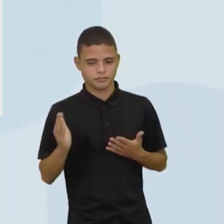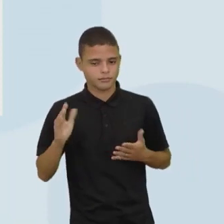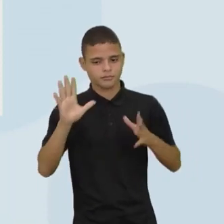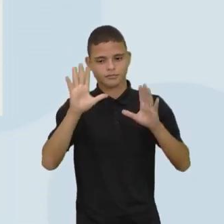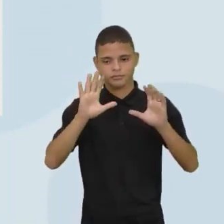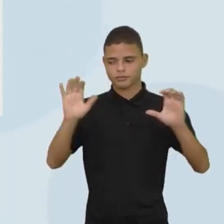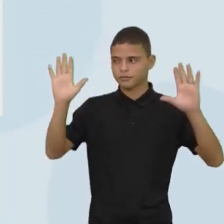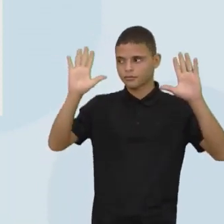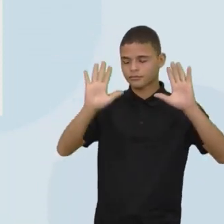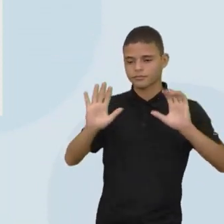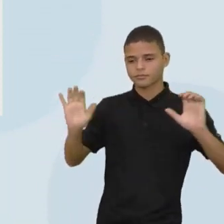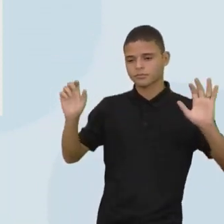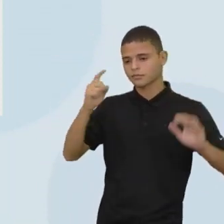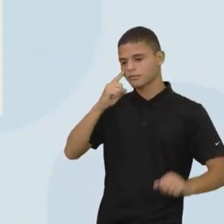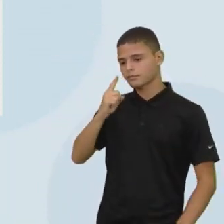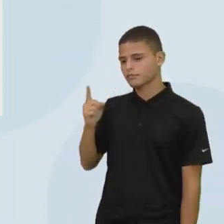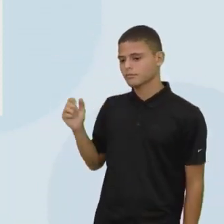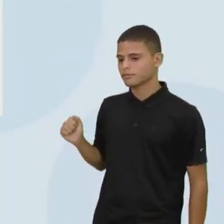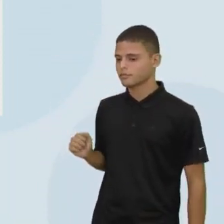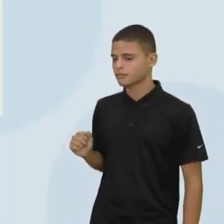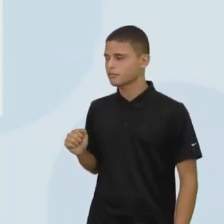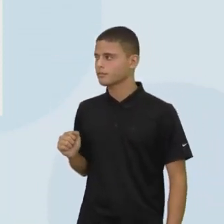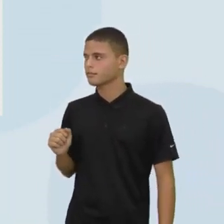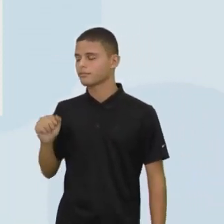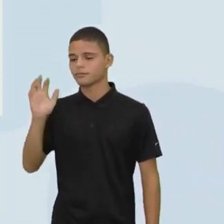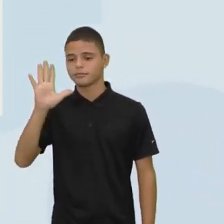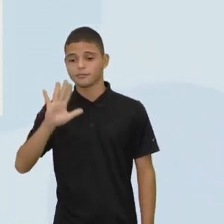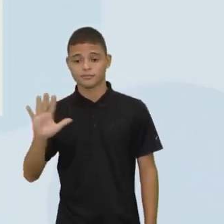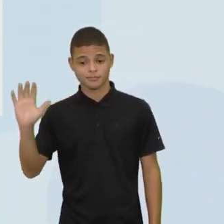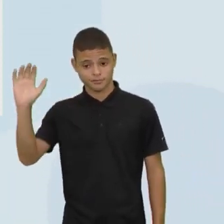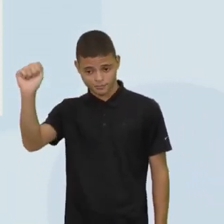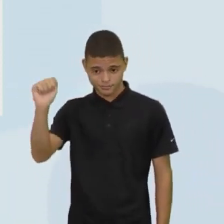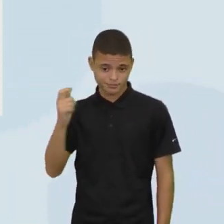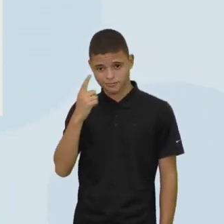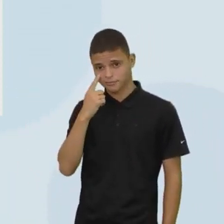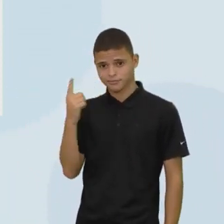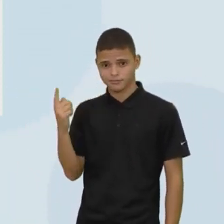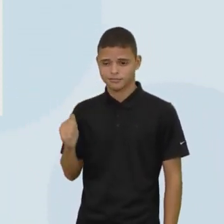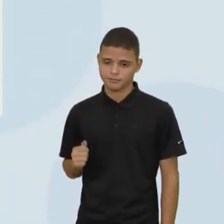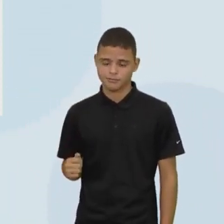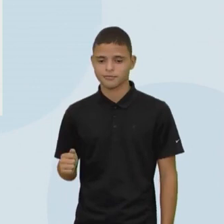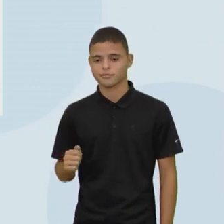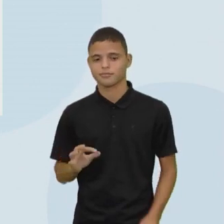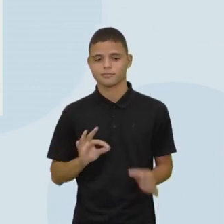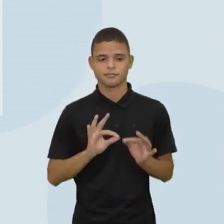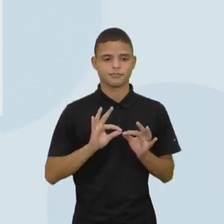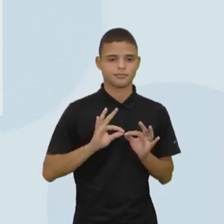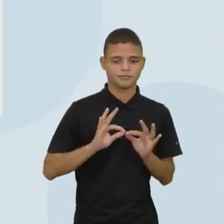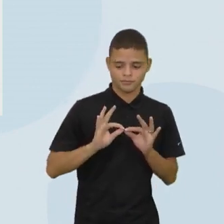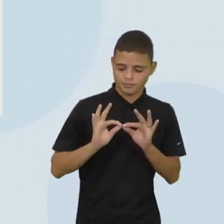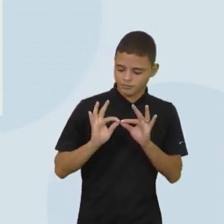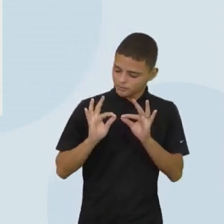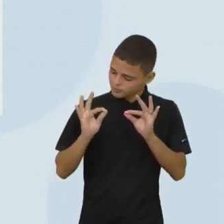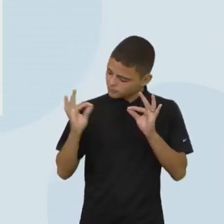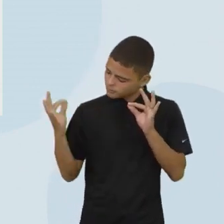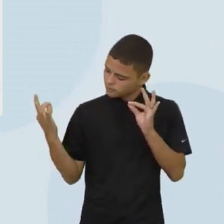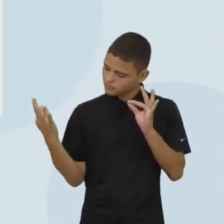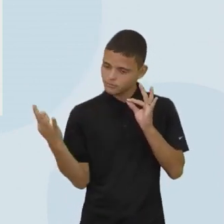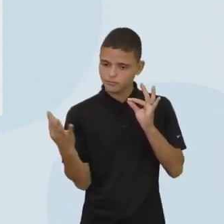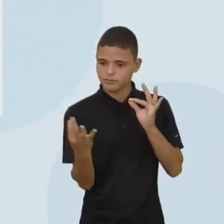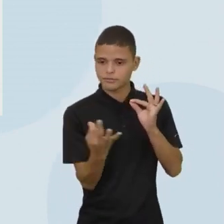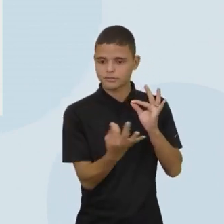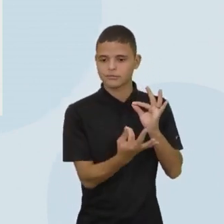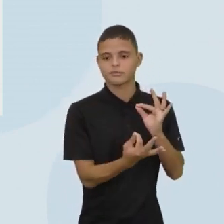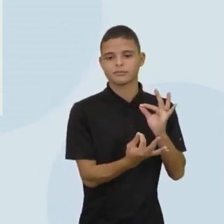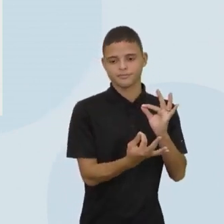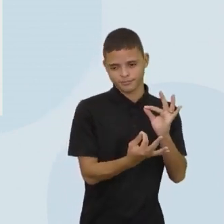Vamos localizar aí a Ásia nas zonas climáticas. Aqui, ó. Então, vamos fazer aqui uma linha... Aqui, ó. Opa, vou usar outra